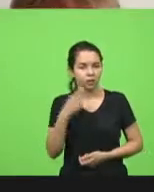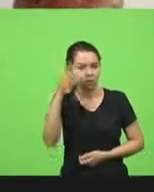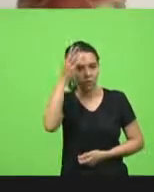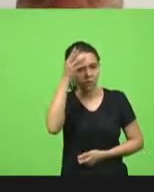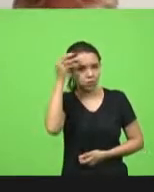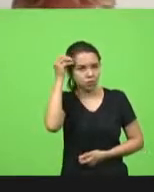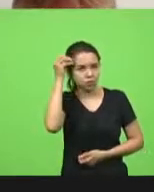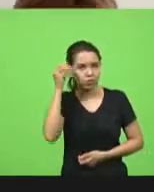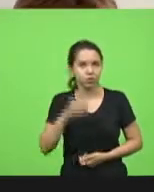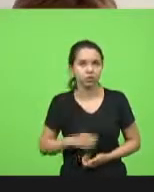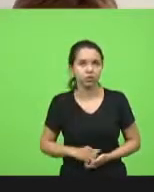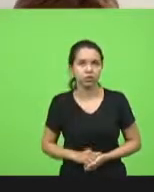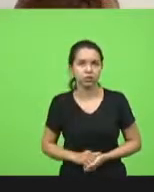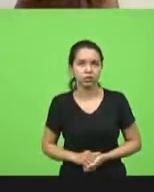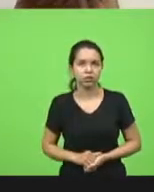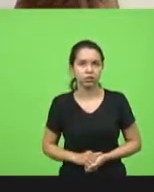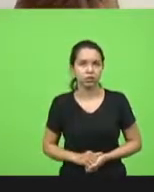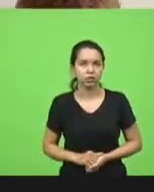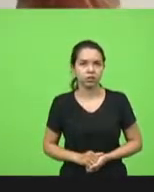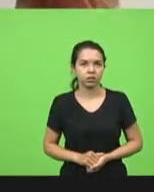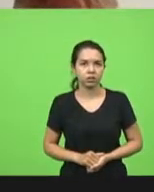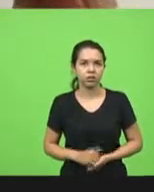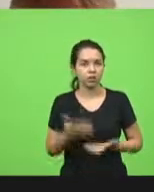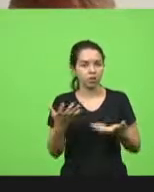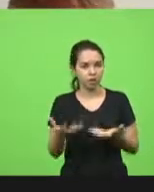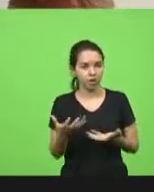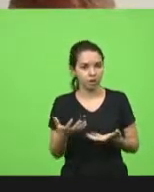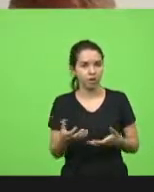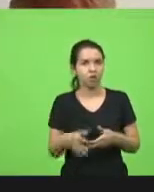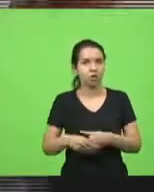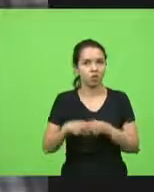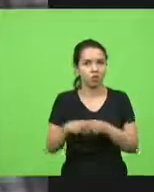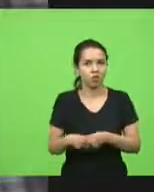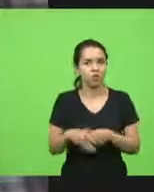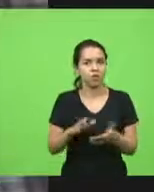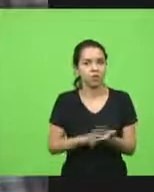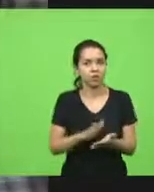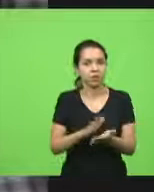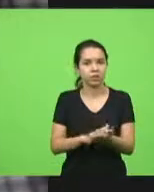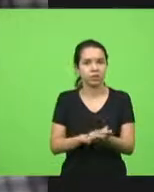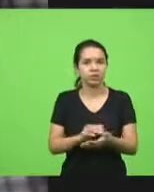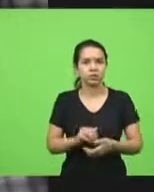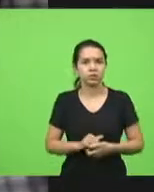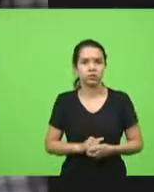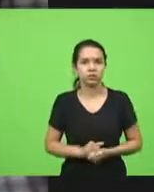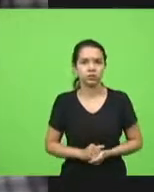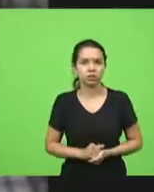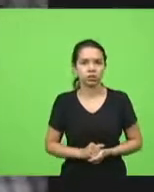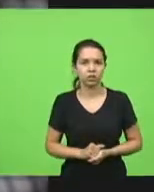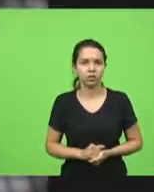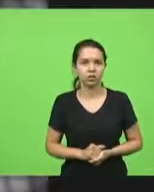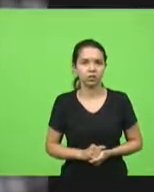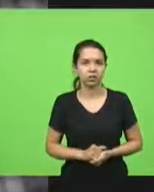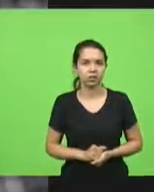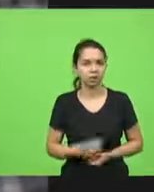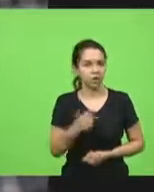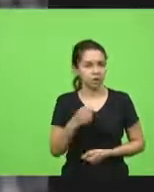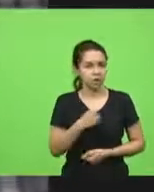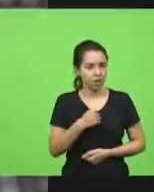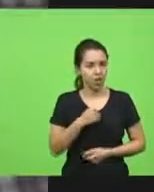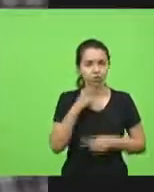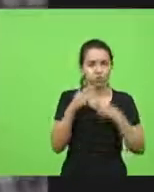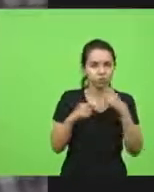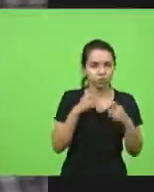eu citei o senhor. Eu quero lhe cumprimentar e lhe parabenizar. É, eu tenho, não tenho nenhuma dúvida que